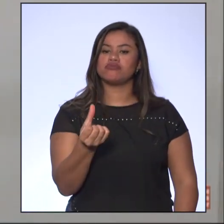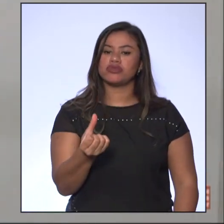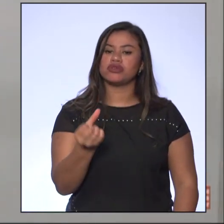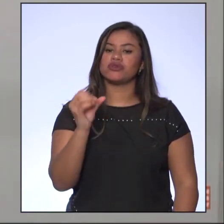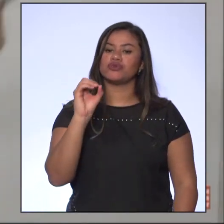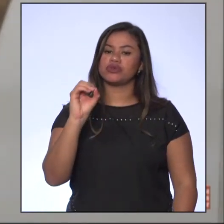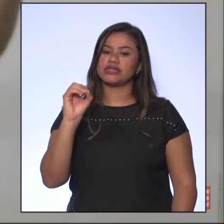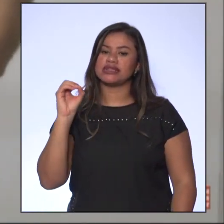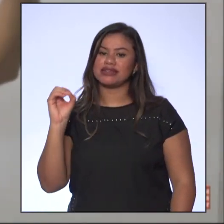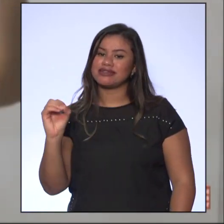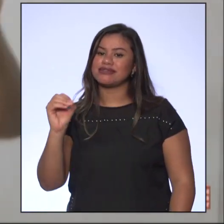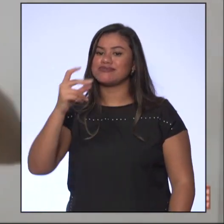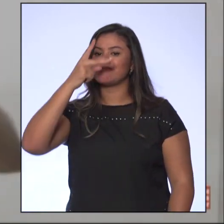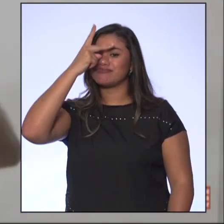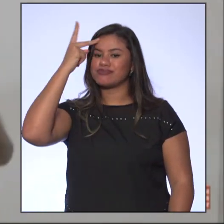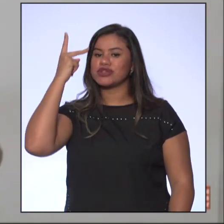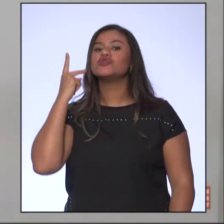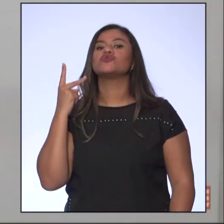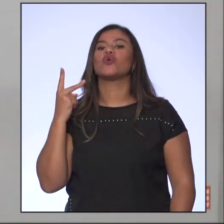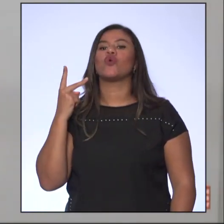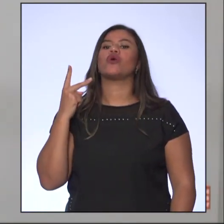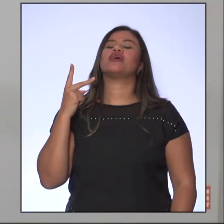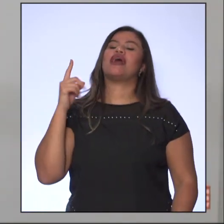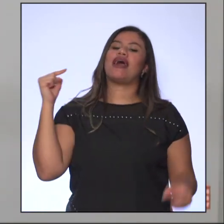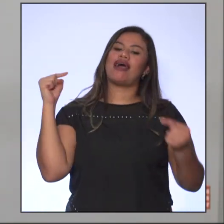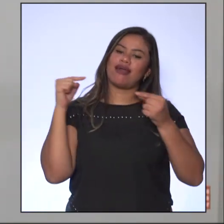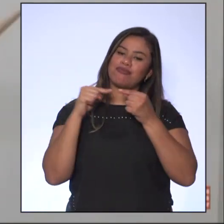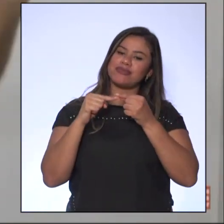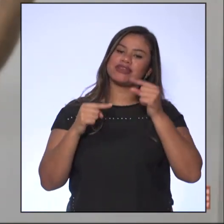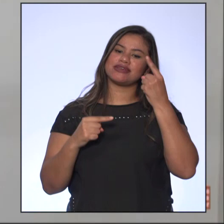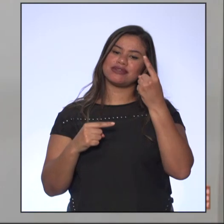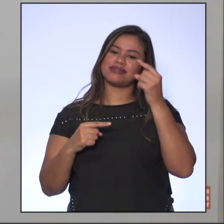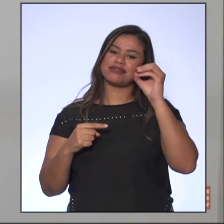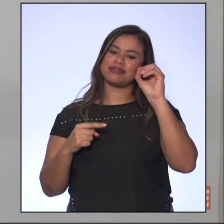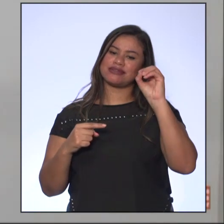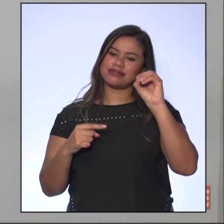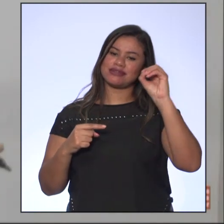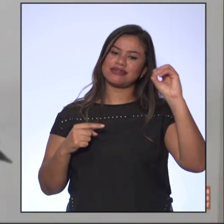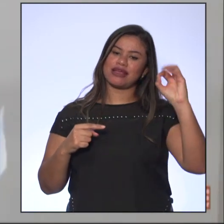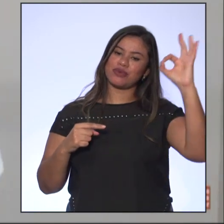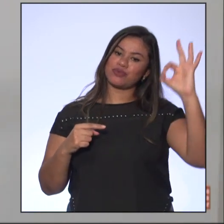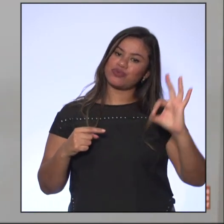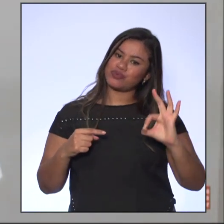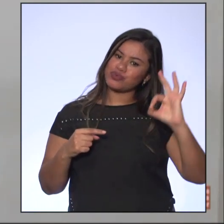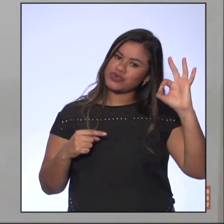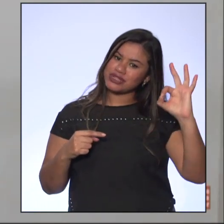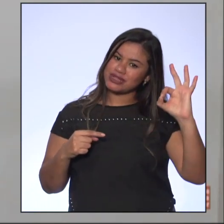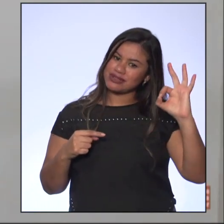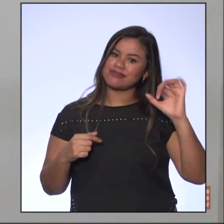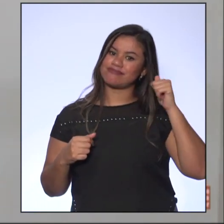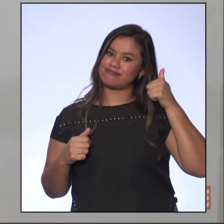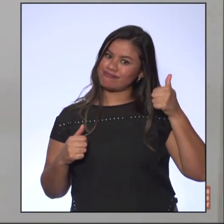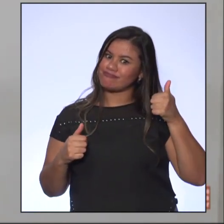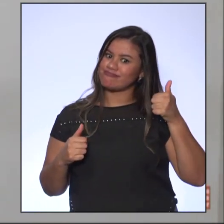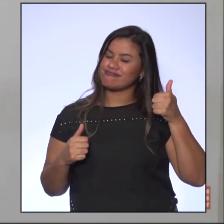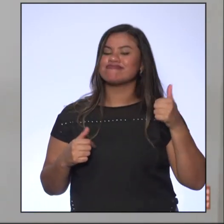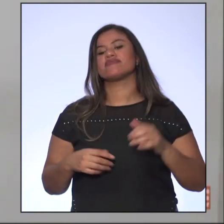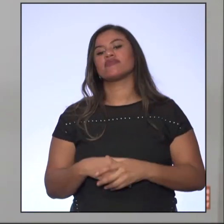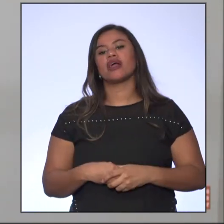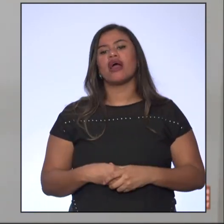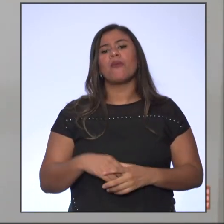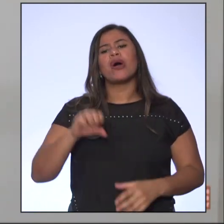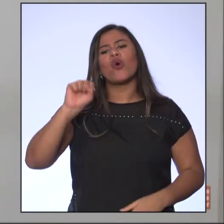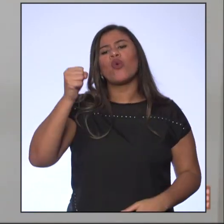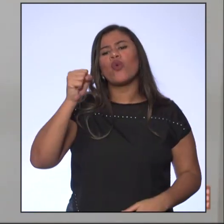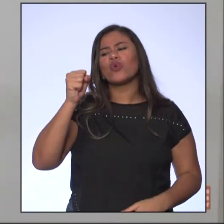pessoas, prof, eu chamo de 100%? Sim. E por que 8%? Porque ele quer saber o número que eu não sei avaliar.